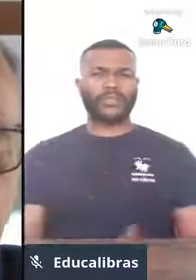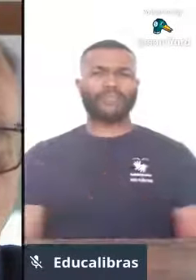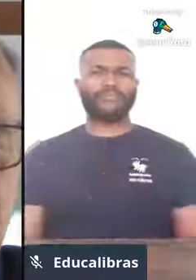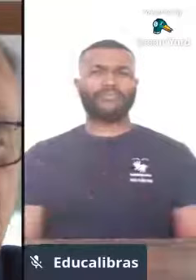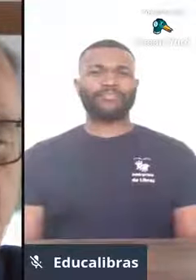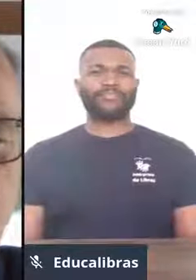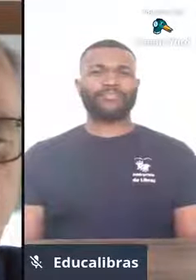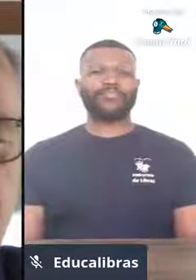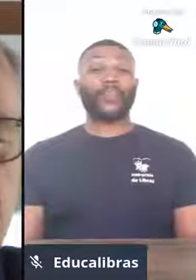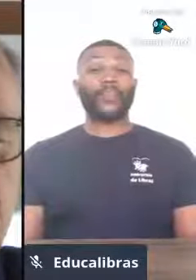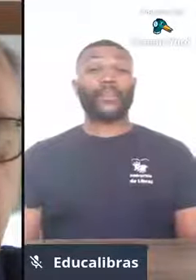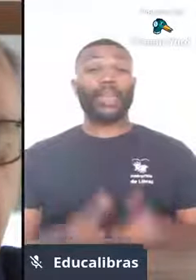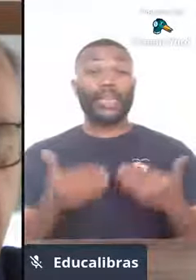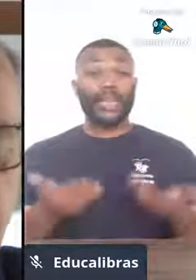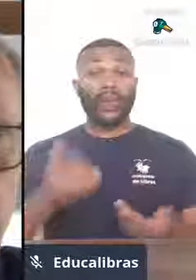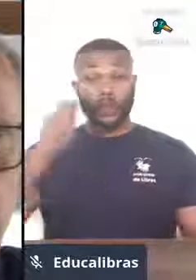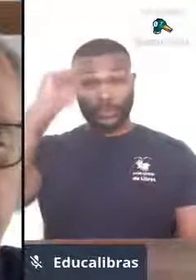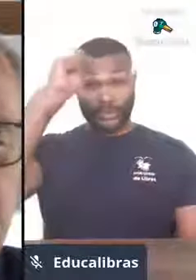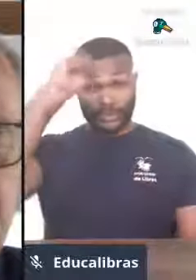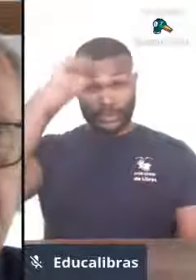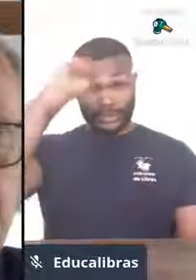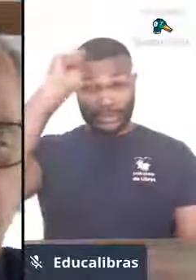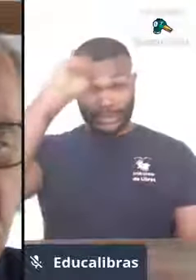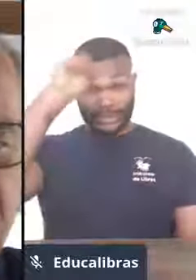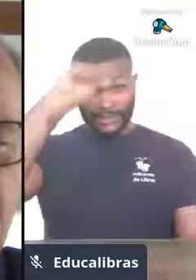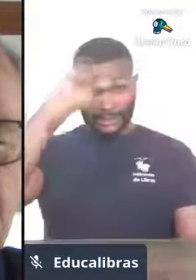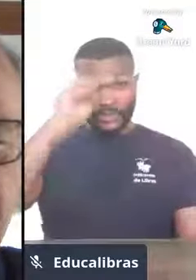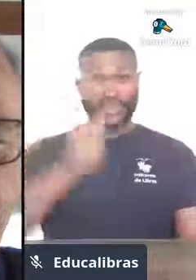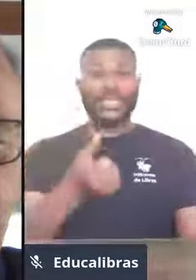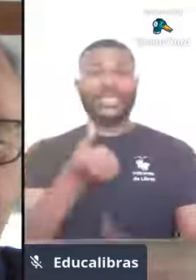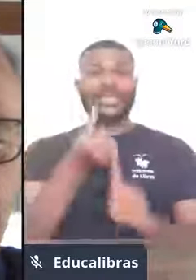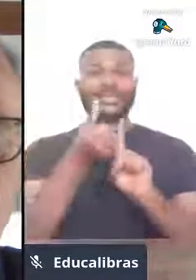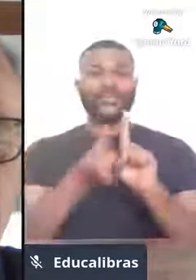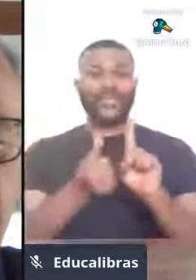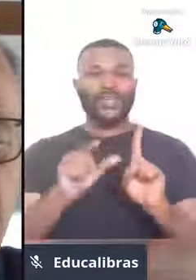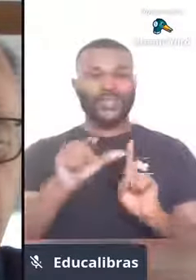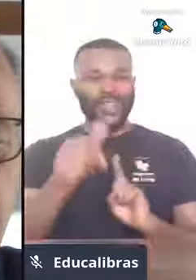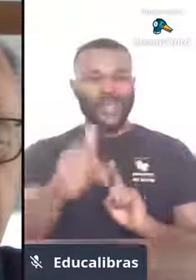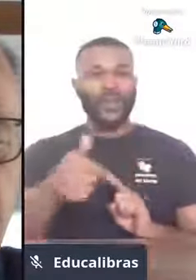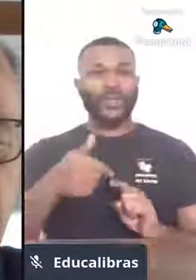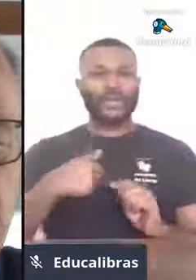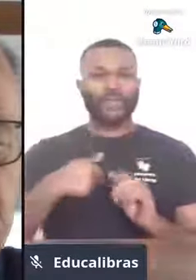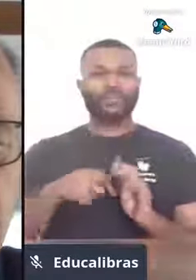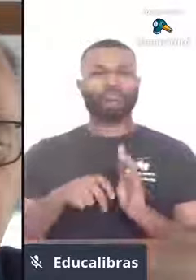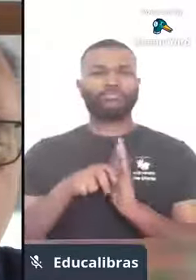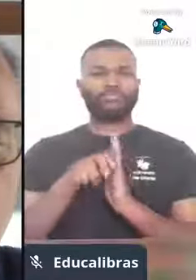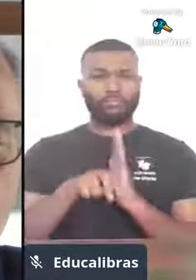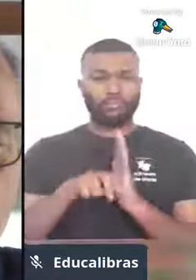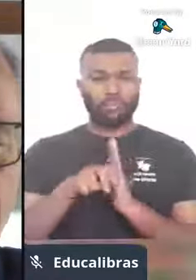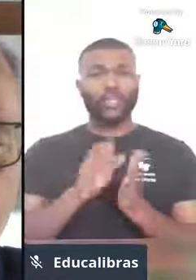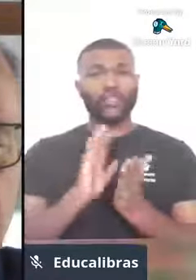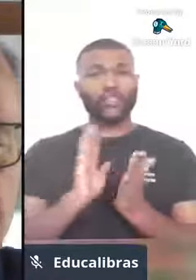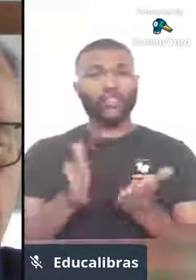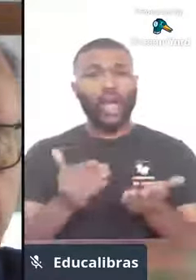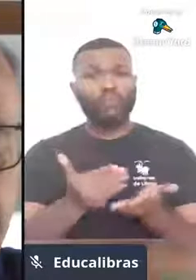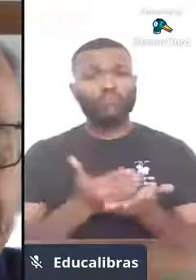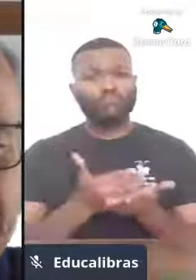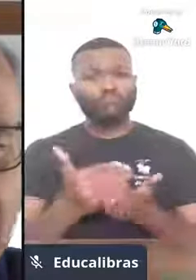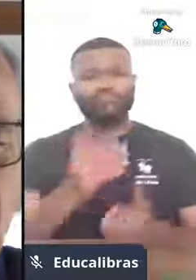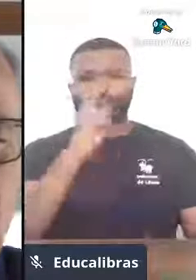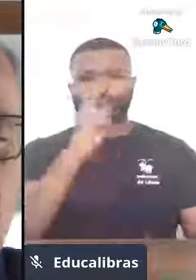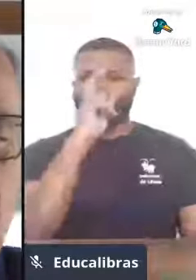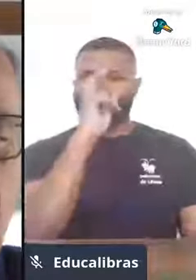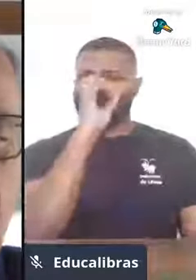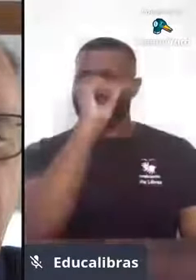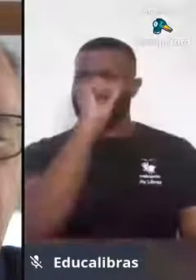Bom, Cid, como eu te disse, 6 meses depois que eu estava paraplégico, eu já entrei assim com uma força